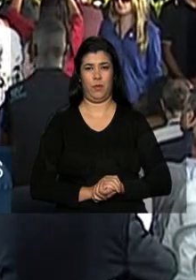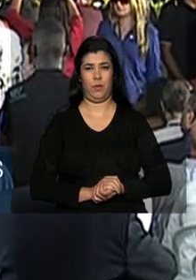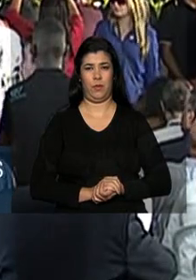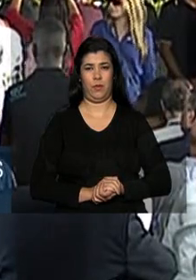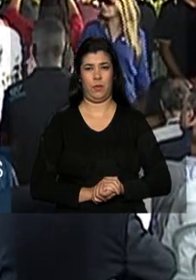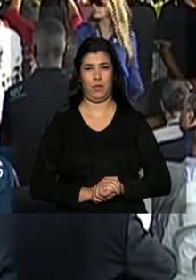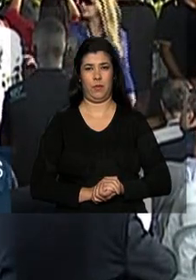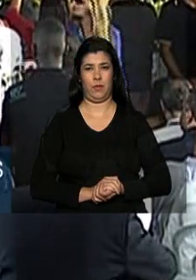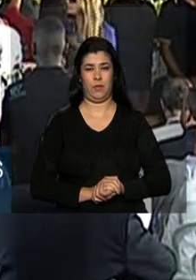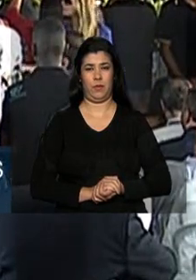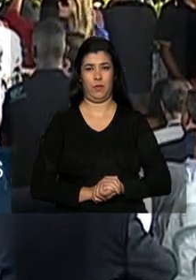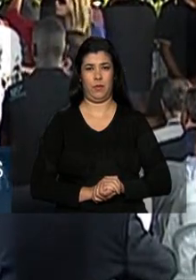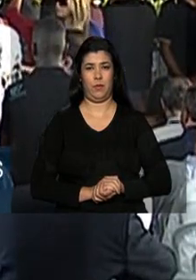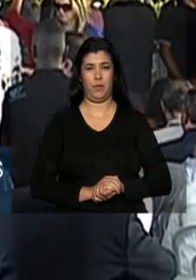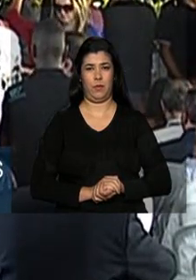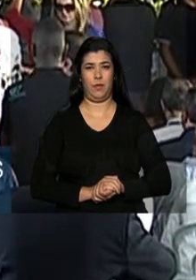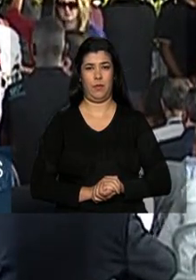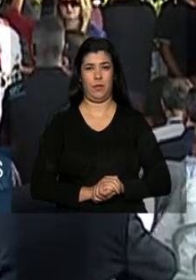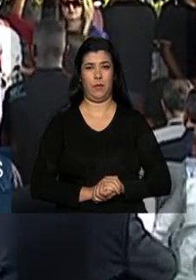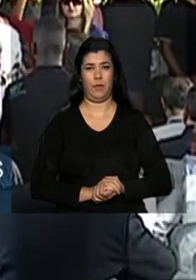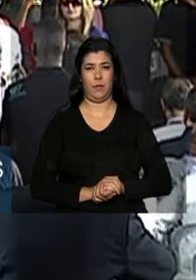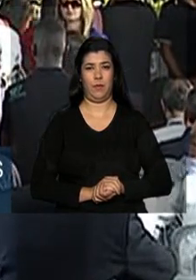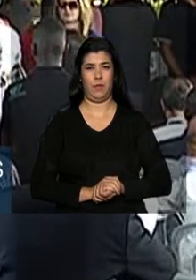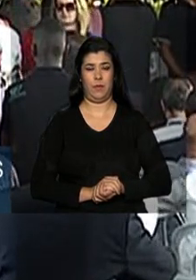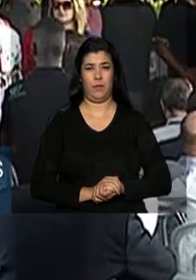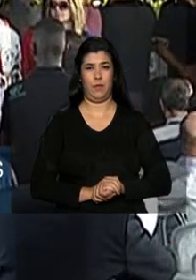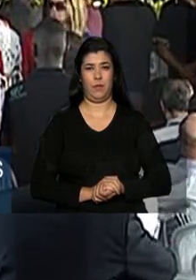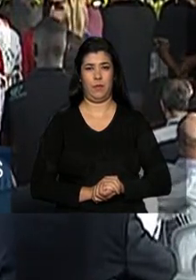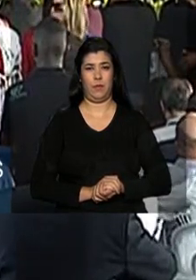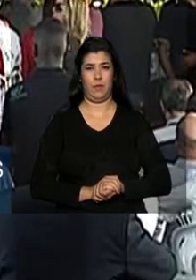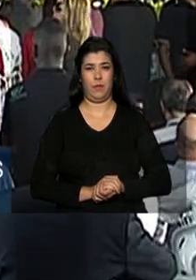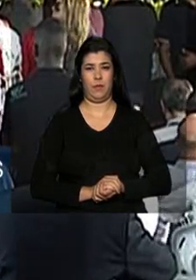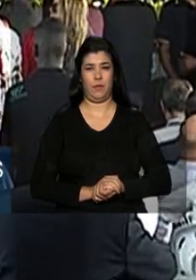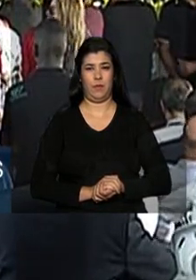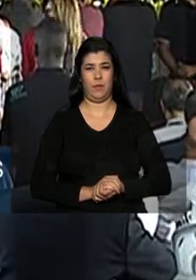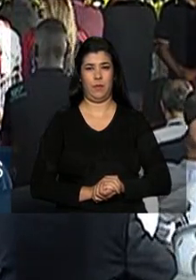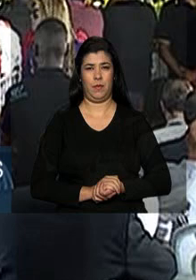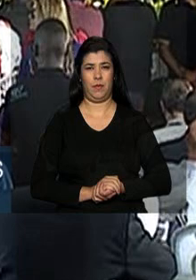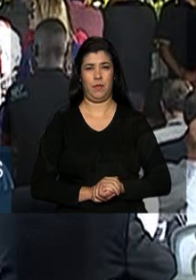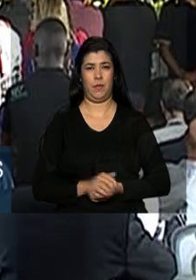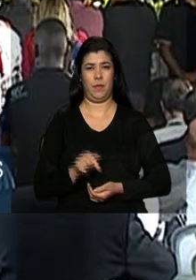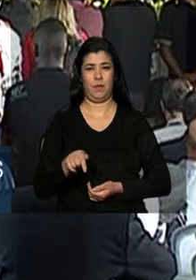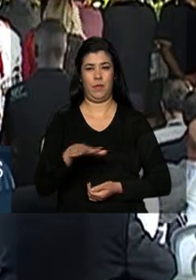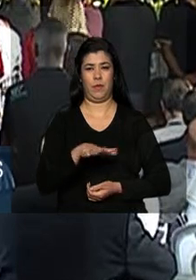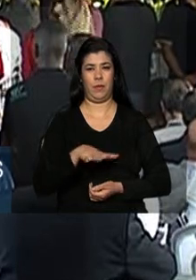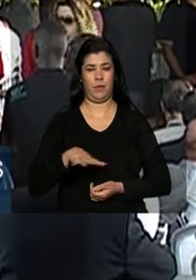O Recanto do Passoaré 1 e Recanto do Passoaré 2 tem